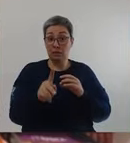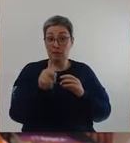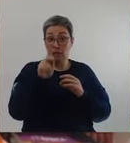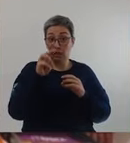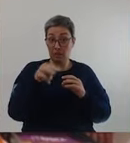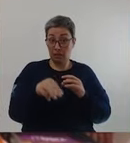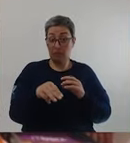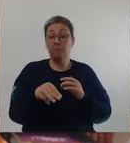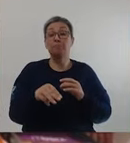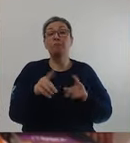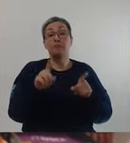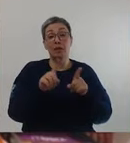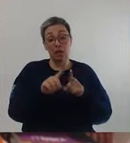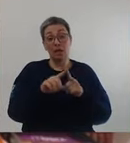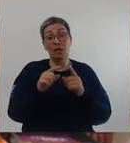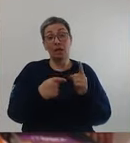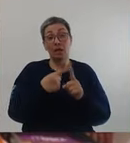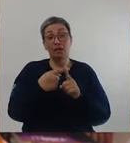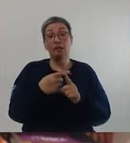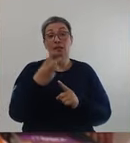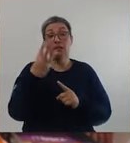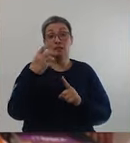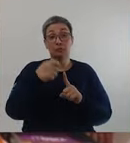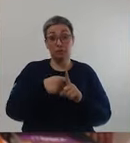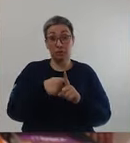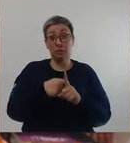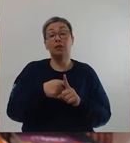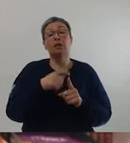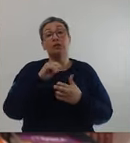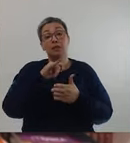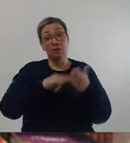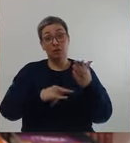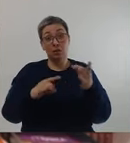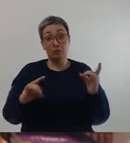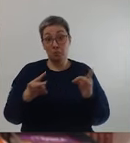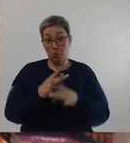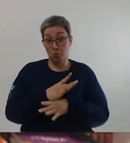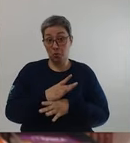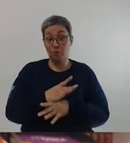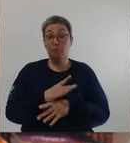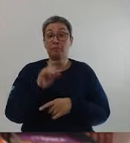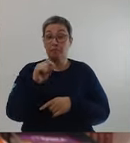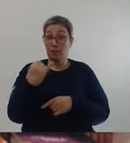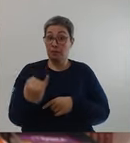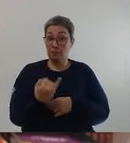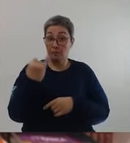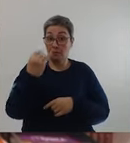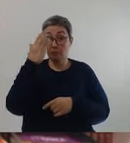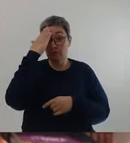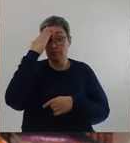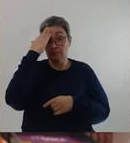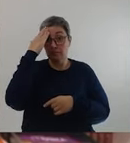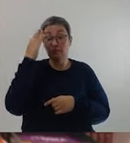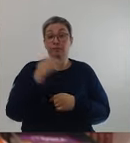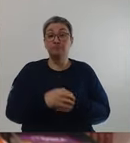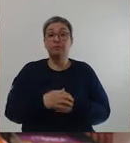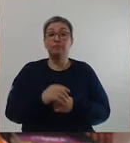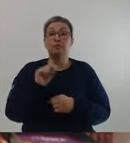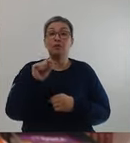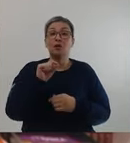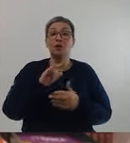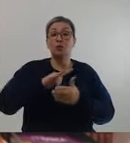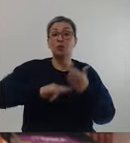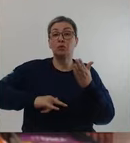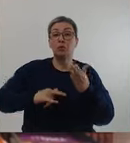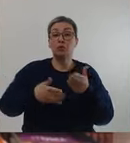30 quilômetros, você tem até 3 meses para fazer esse registro, tá vendo? Isso é importante saber, né?